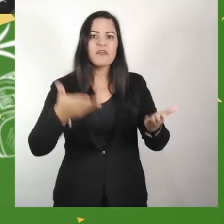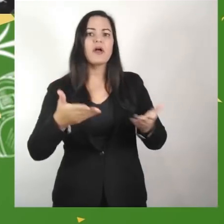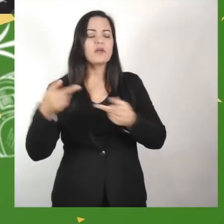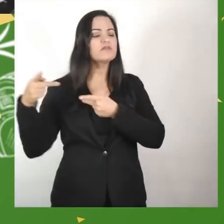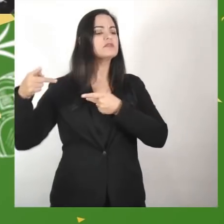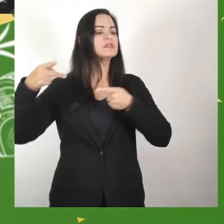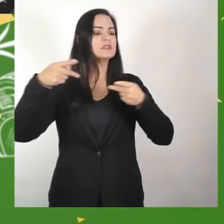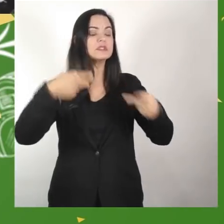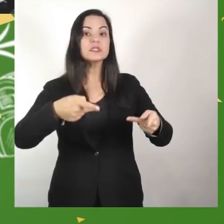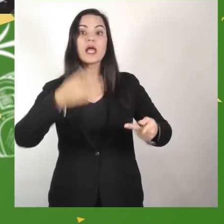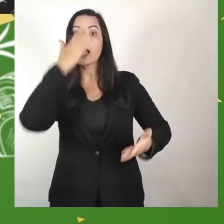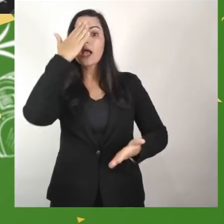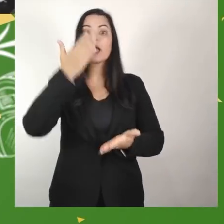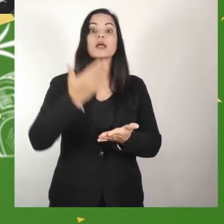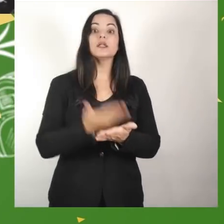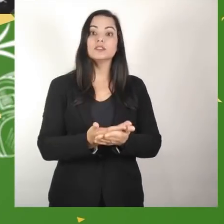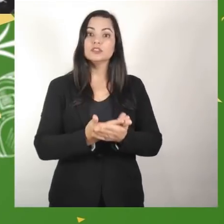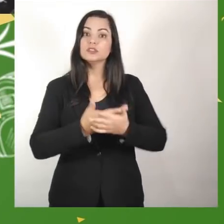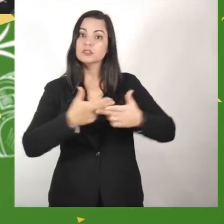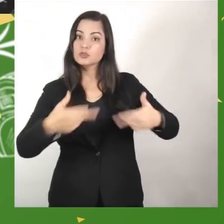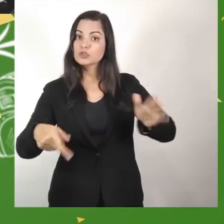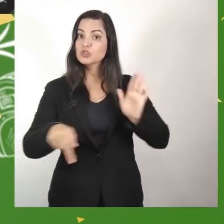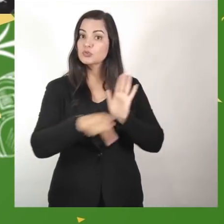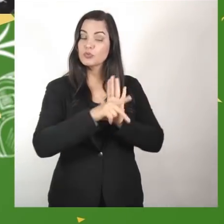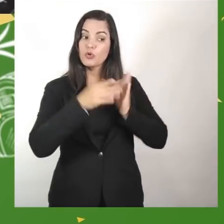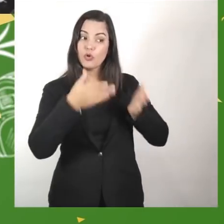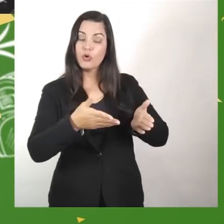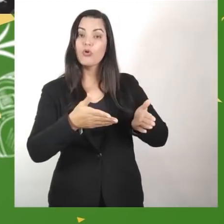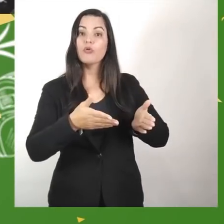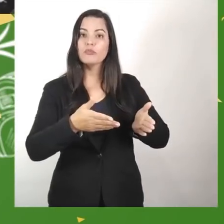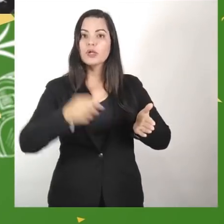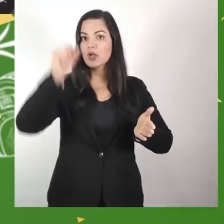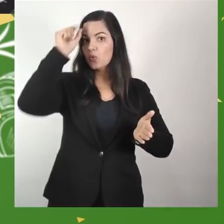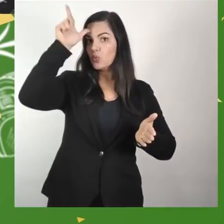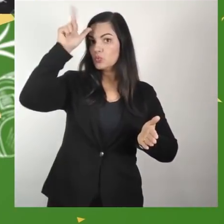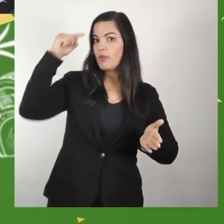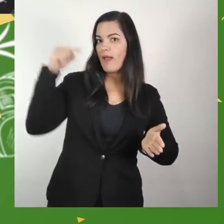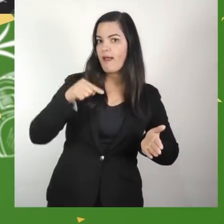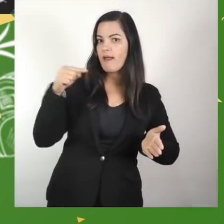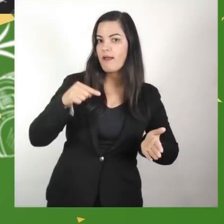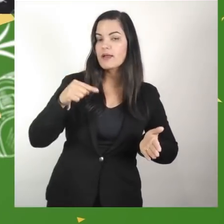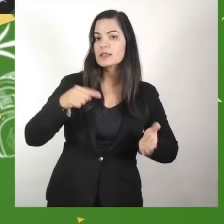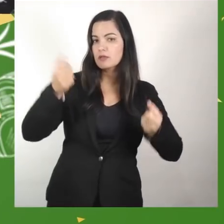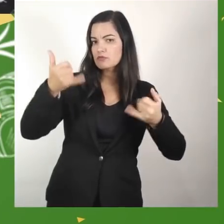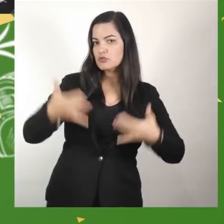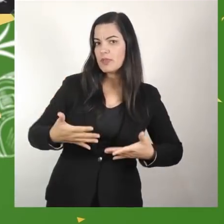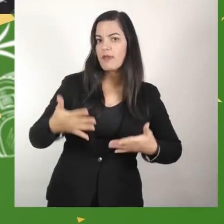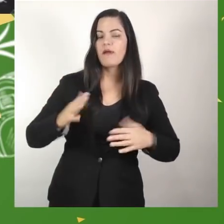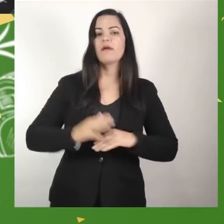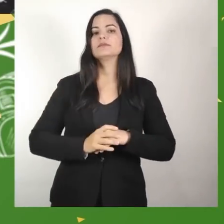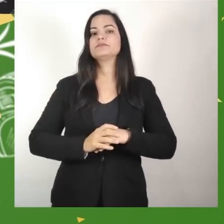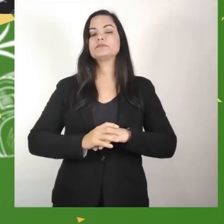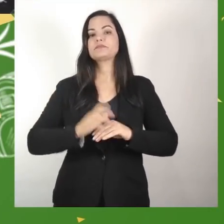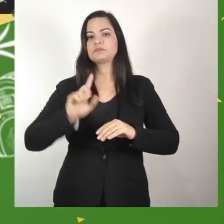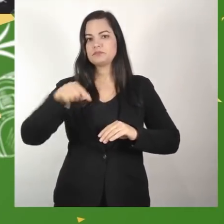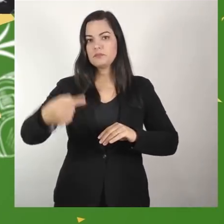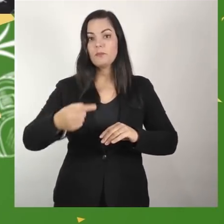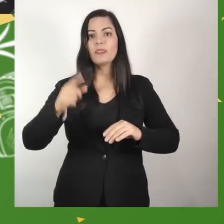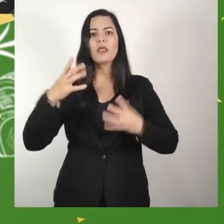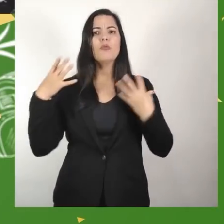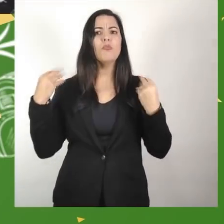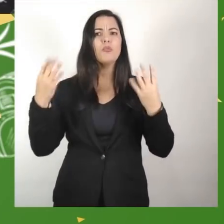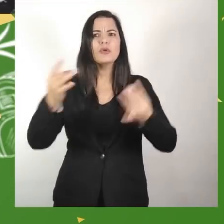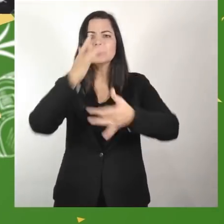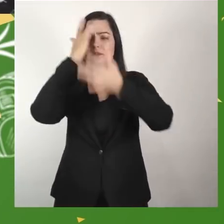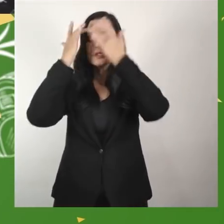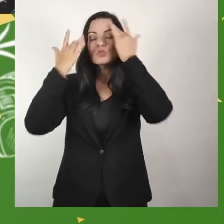na manifestação cultural que essa festa ela traz, que eu já vou te explicar o que é, há muito tempo, e são romeiros